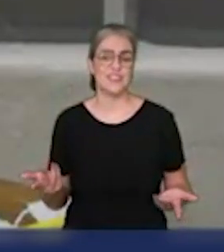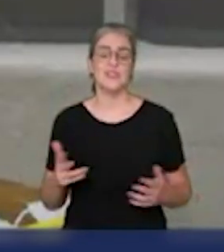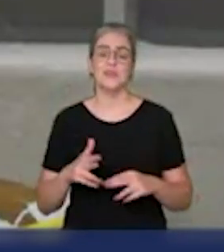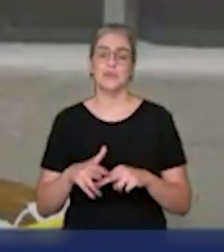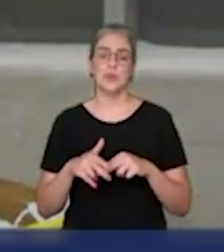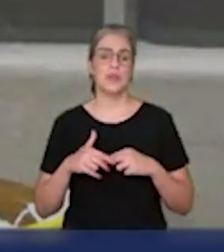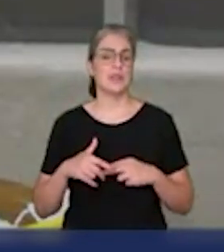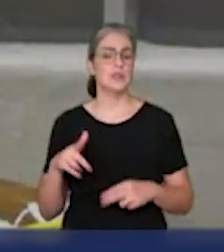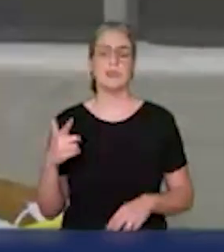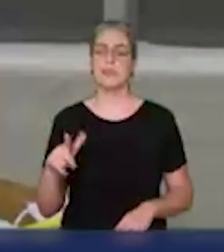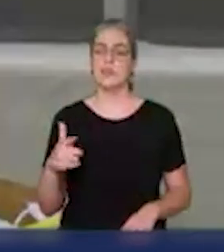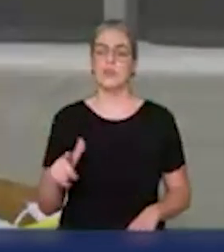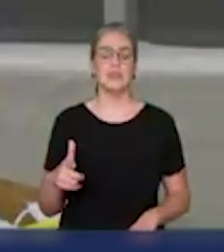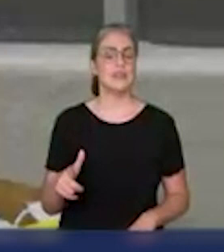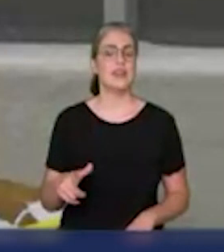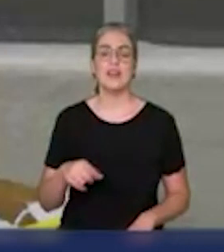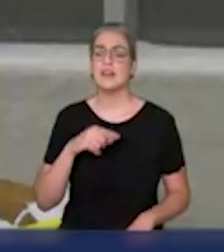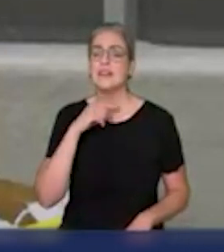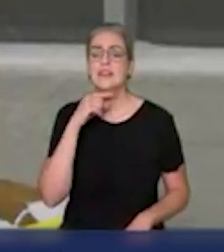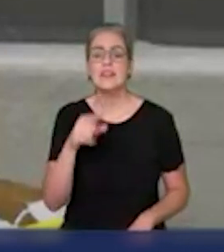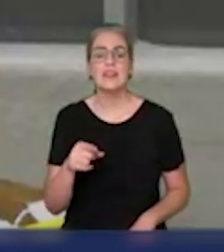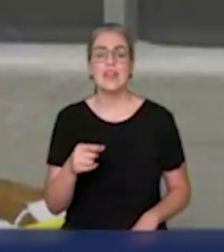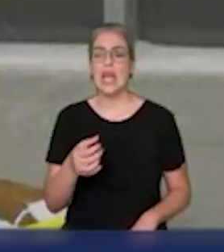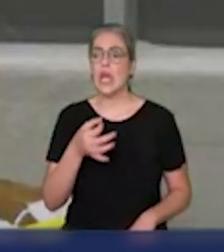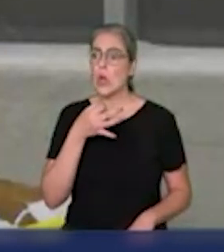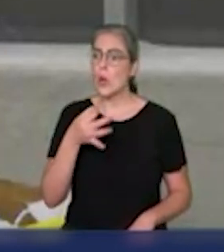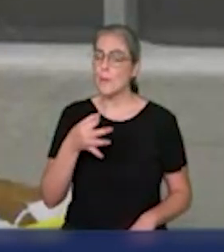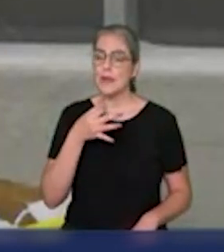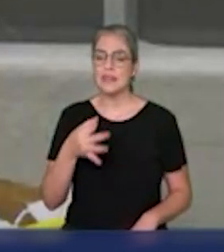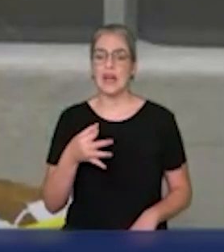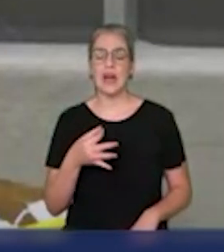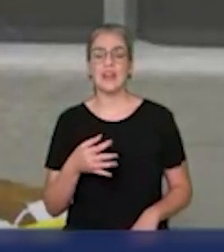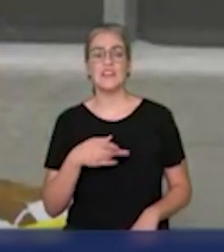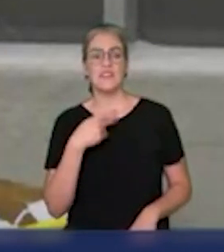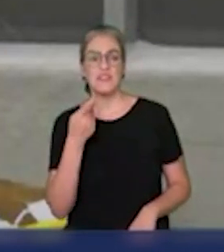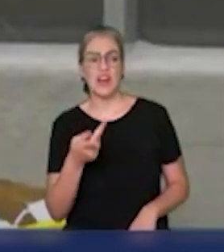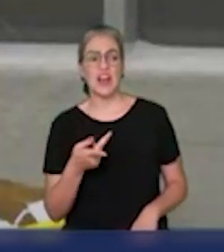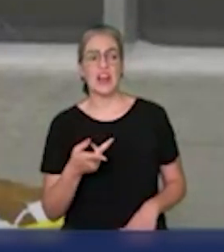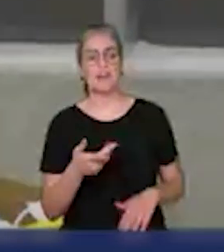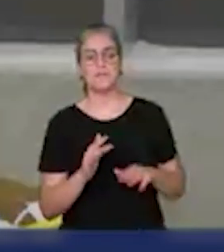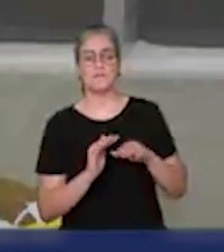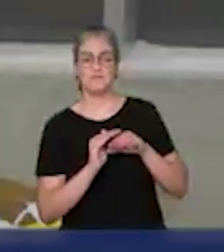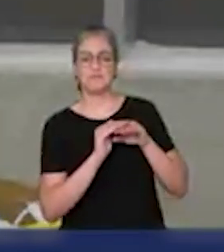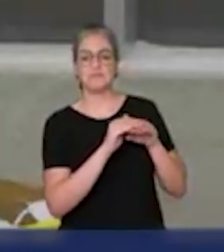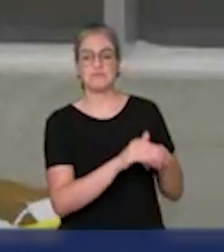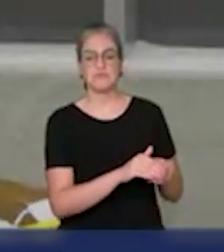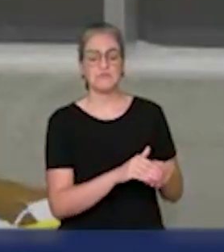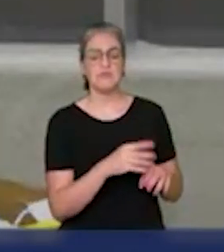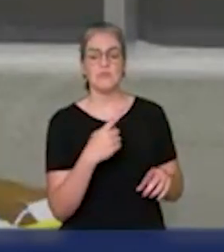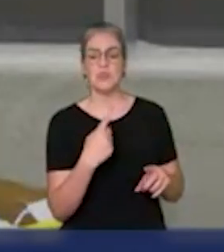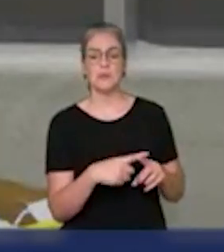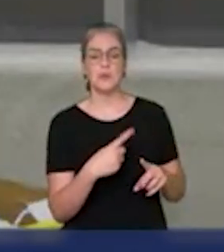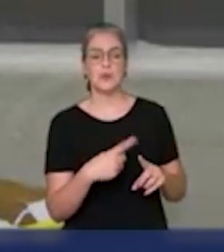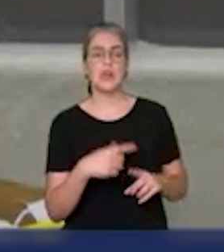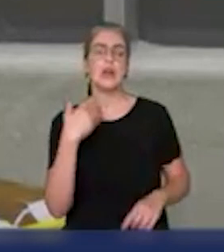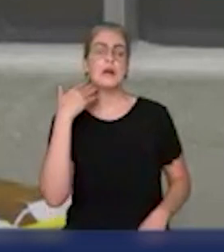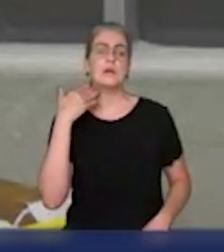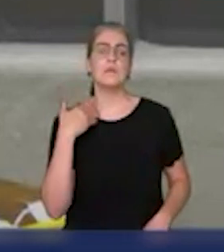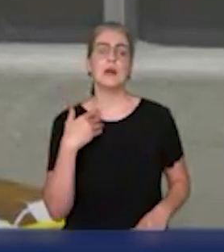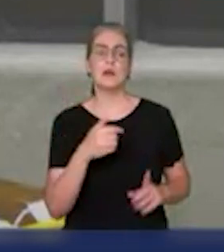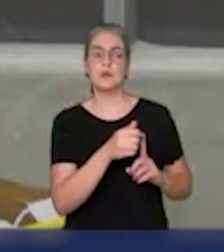um único comentarista de mídia que vai lá e diz: olha, por que o Banco Central foi